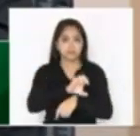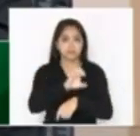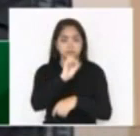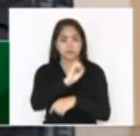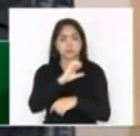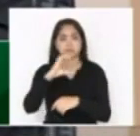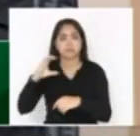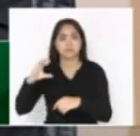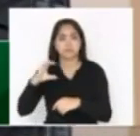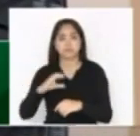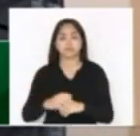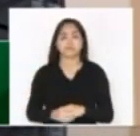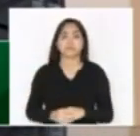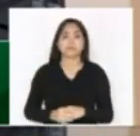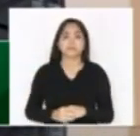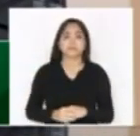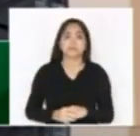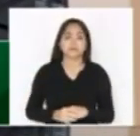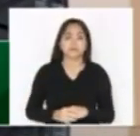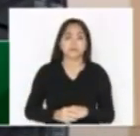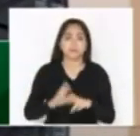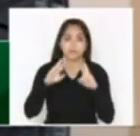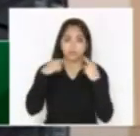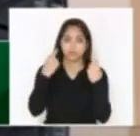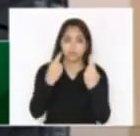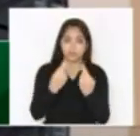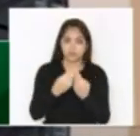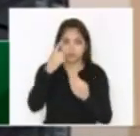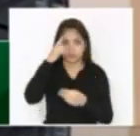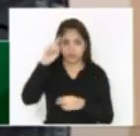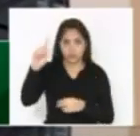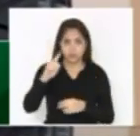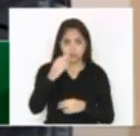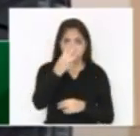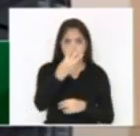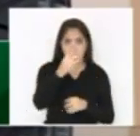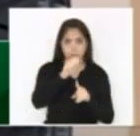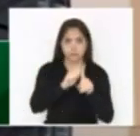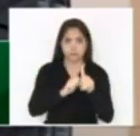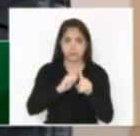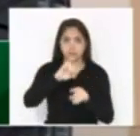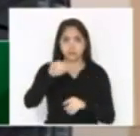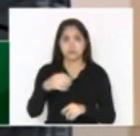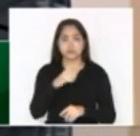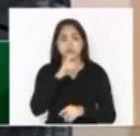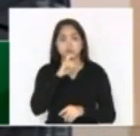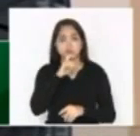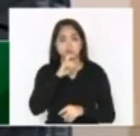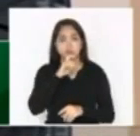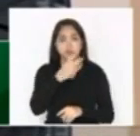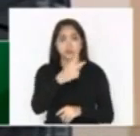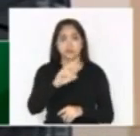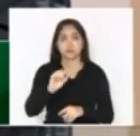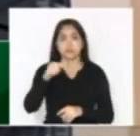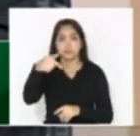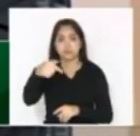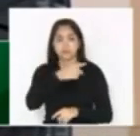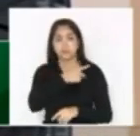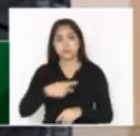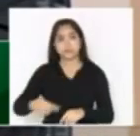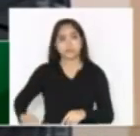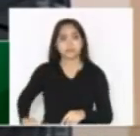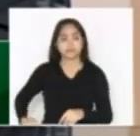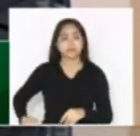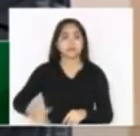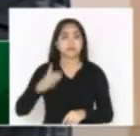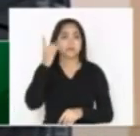Legislativa do Estado de Santa Catarina, realizada em 3 de julho de 2017. Sob a presidência,